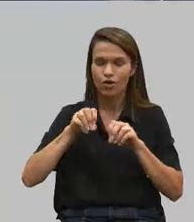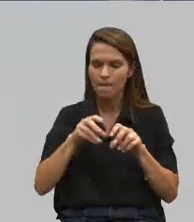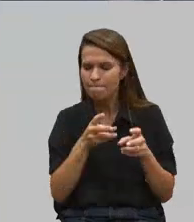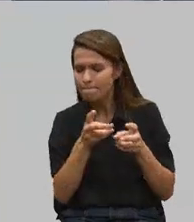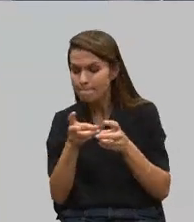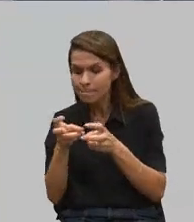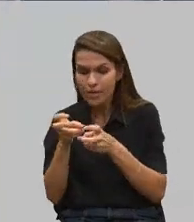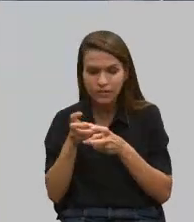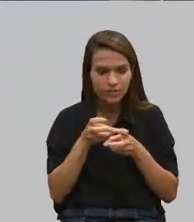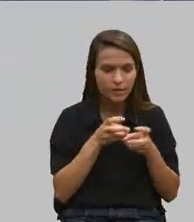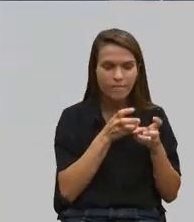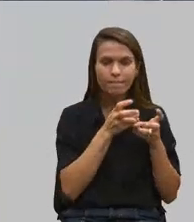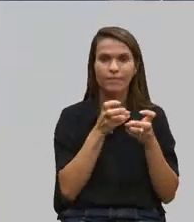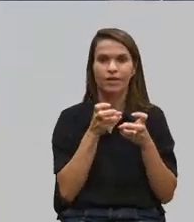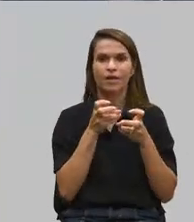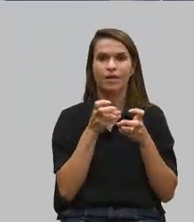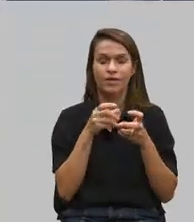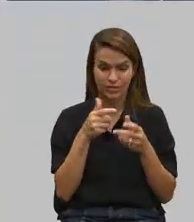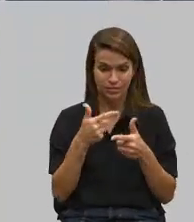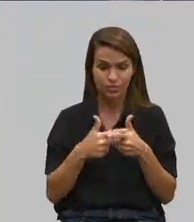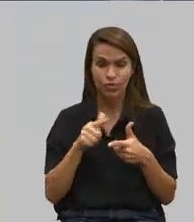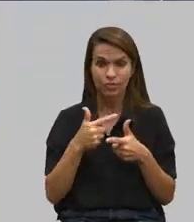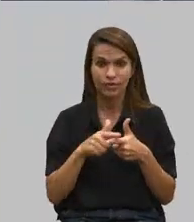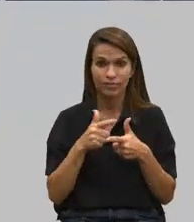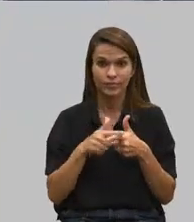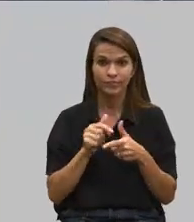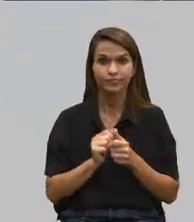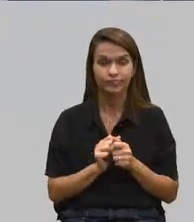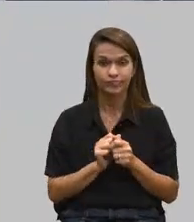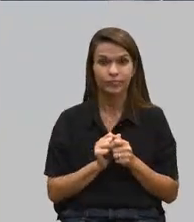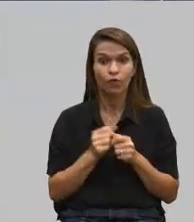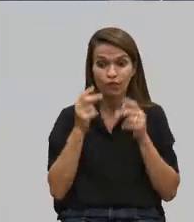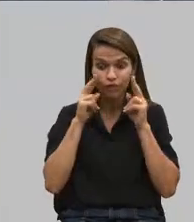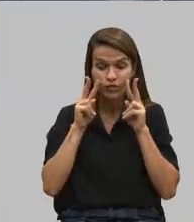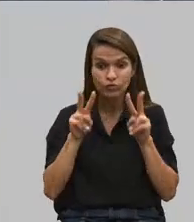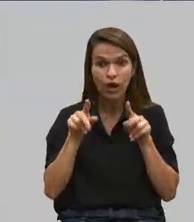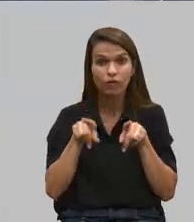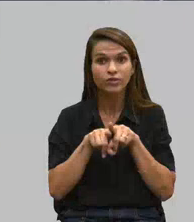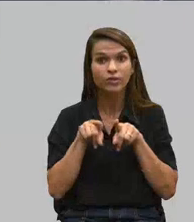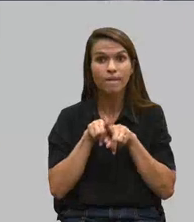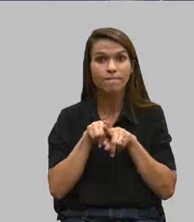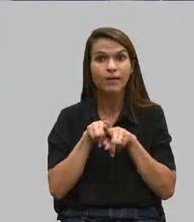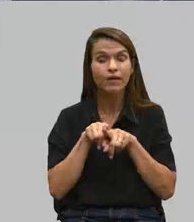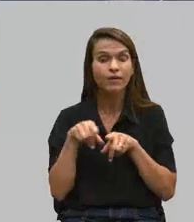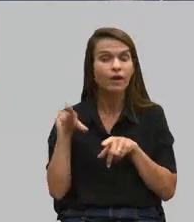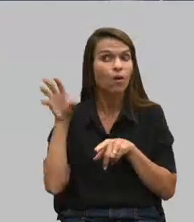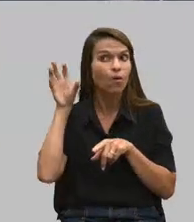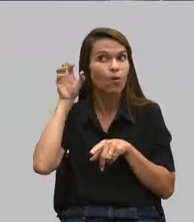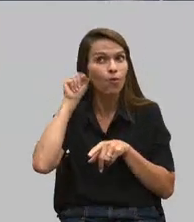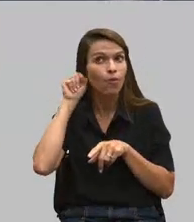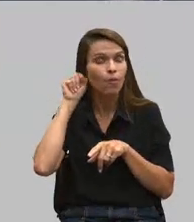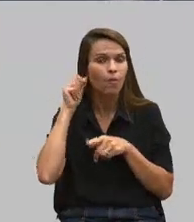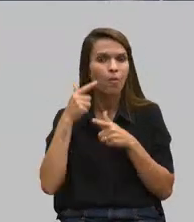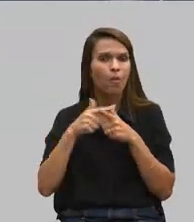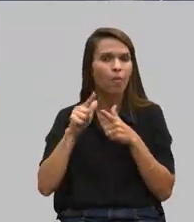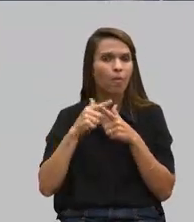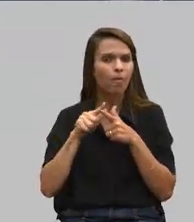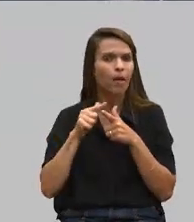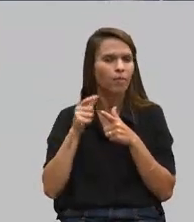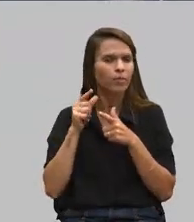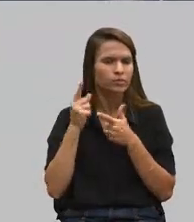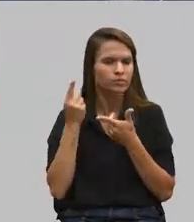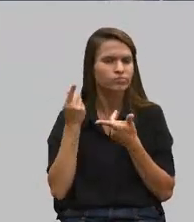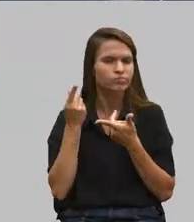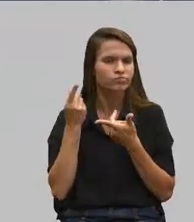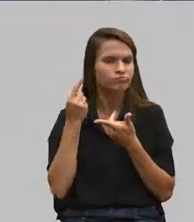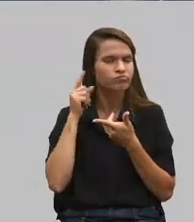identificar esses problemas problemas tanto o visual quanto o auditivo então assim nesse nesse texto